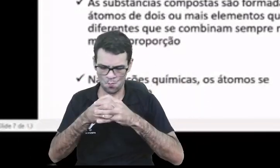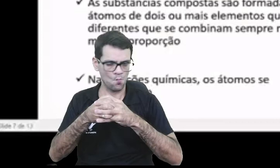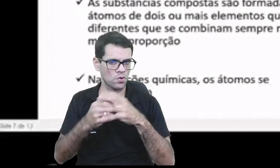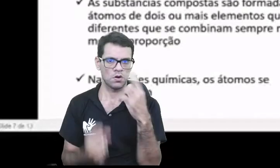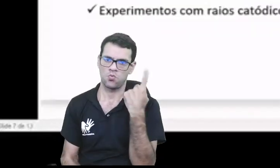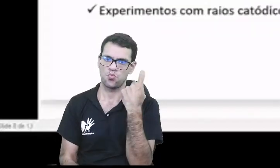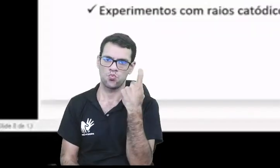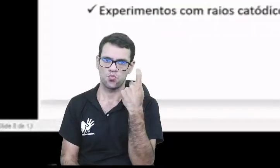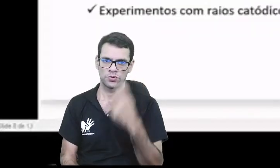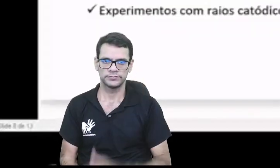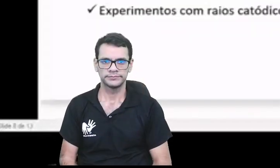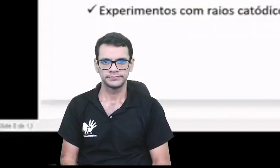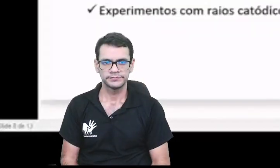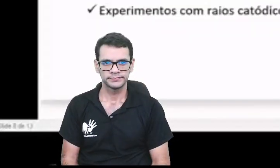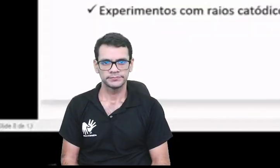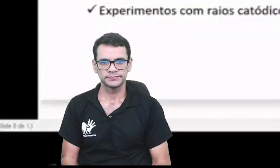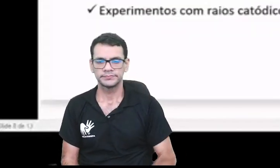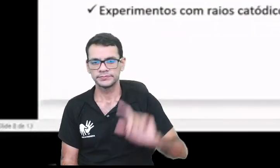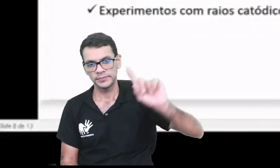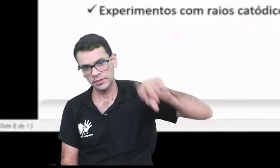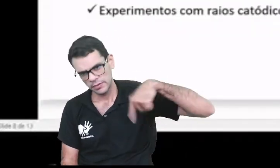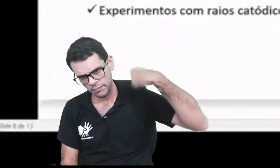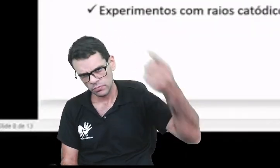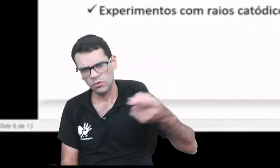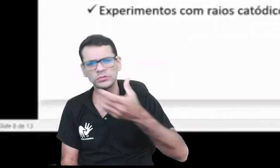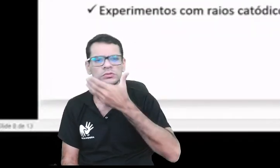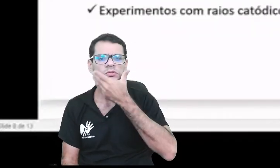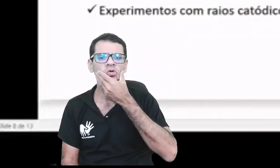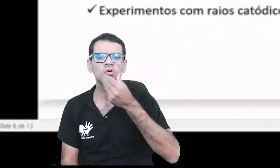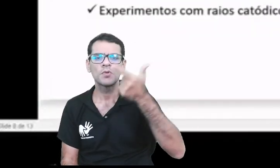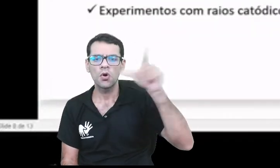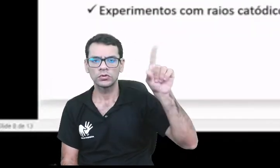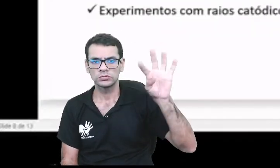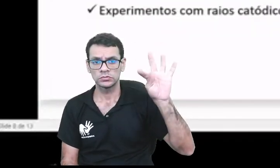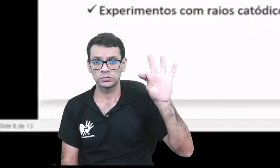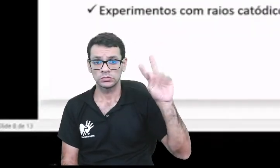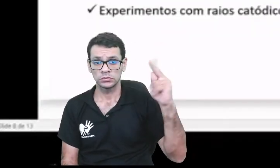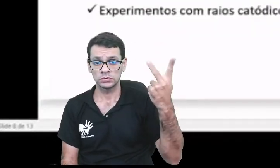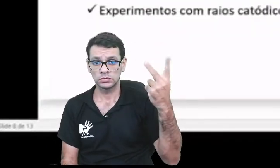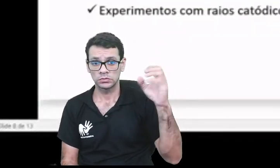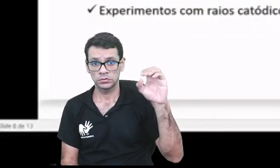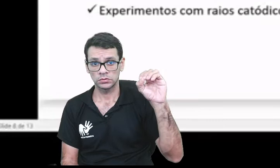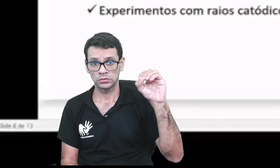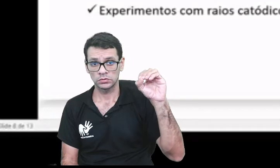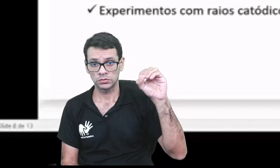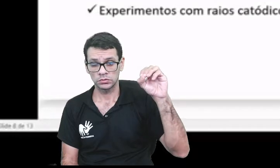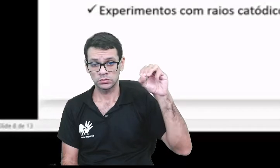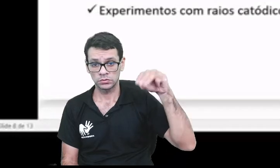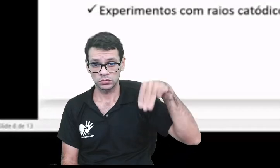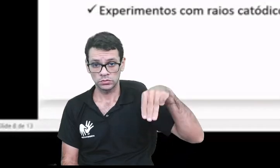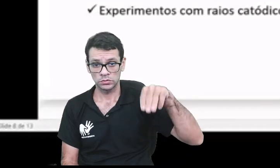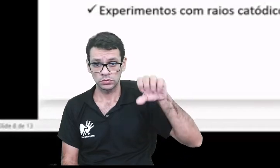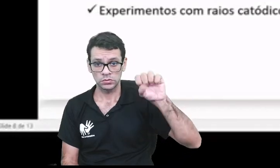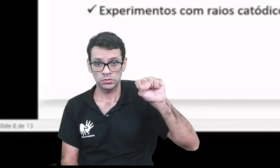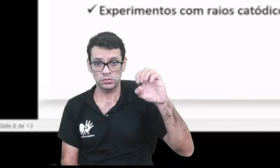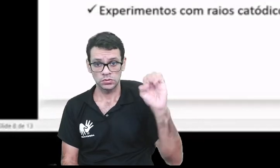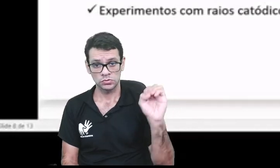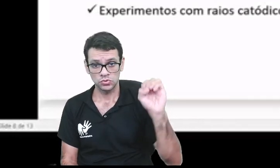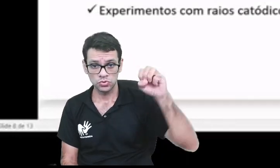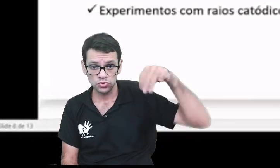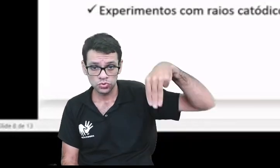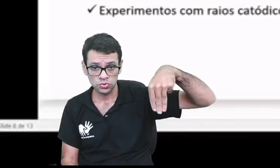Depois dele, veio Thomson, em 1903. O que Thomson disse? O que ele